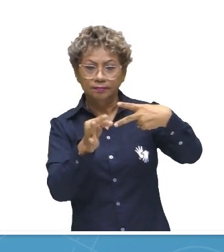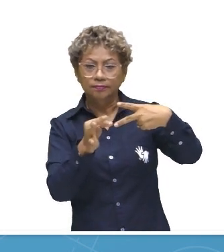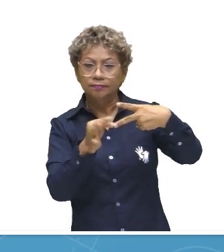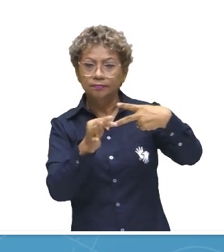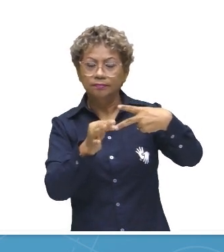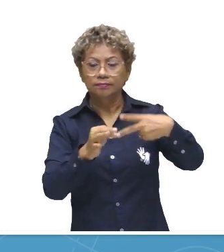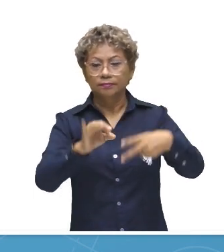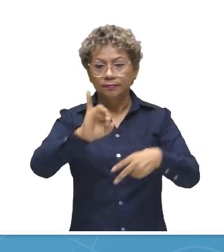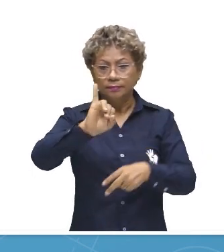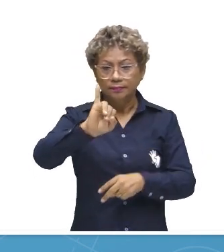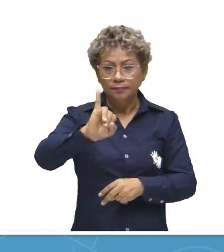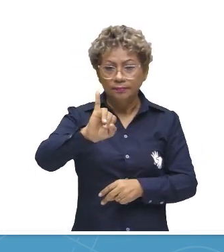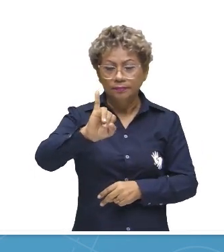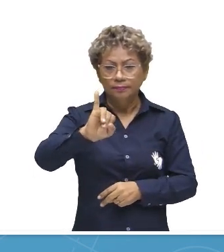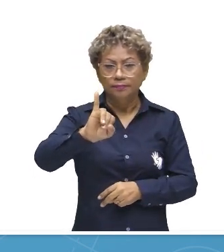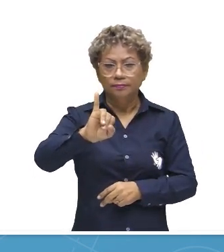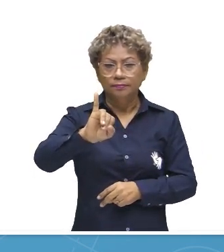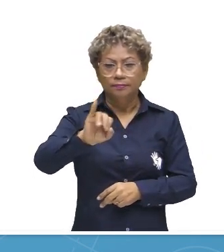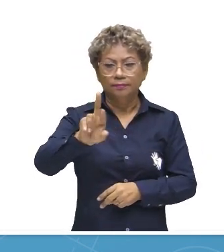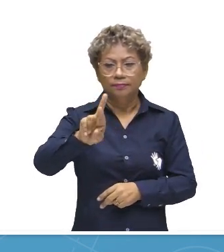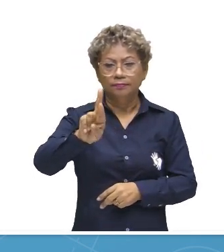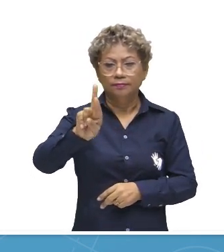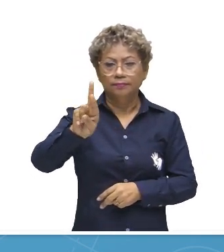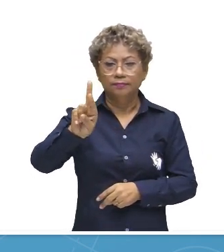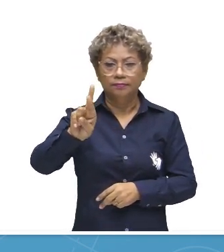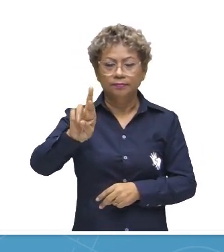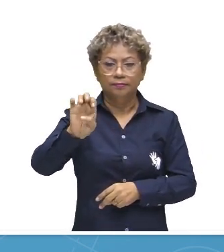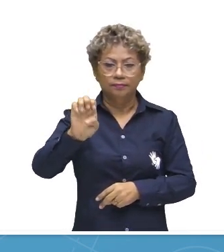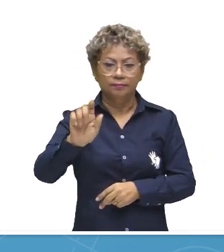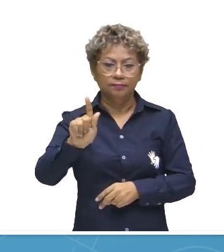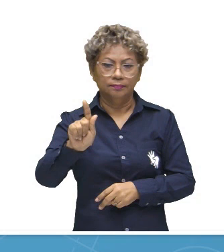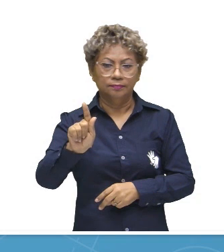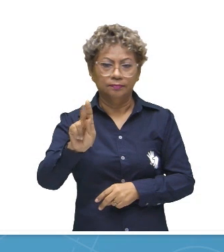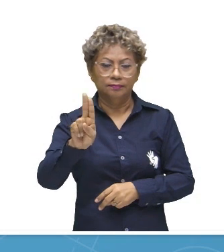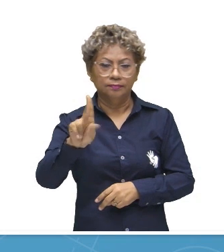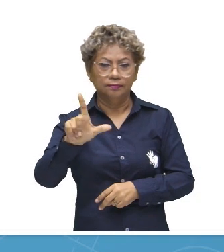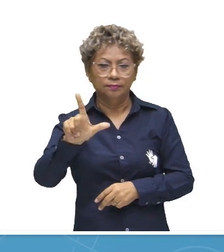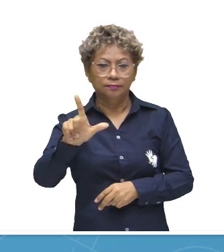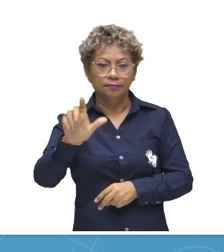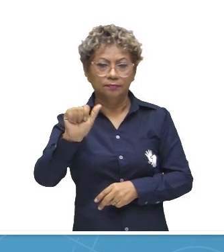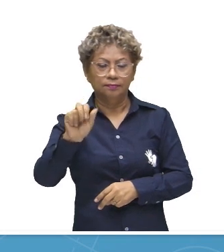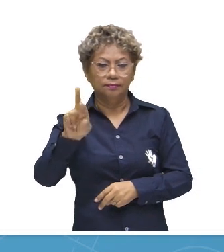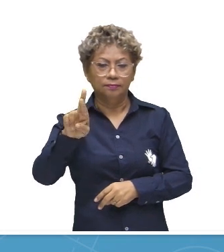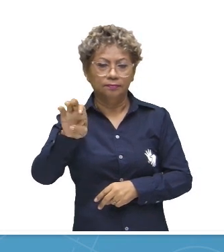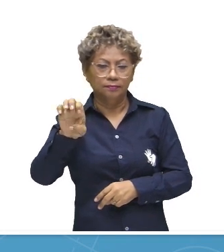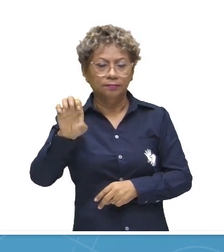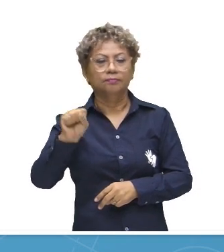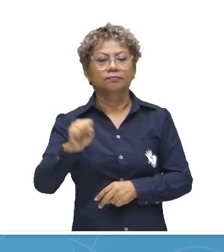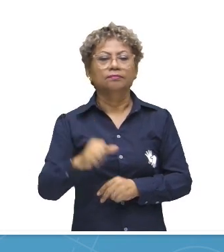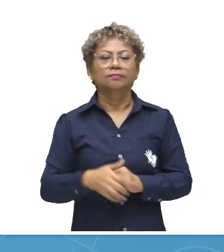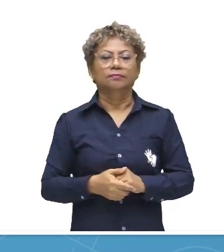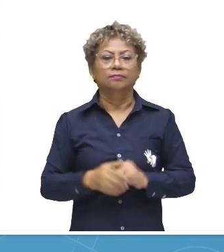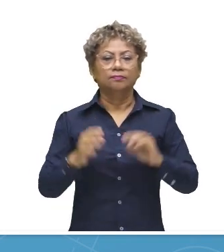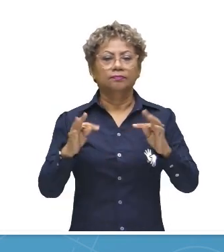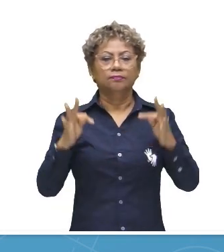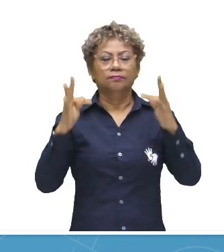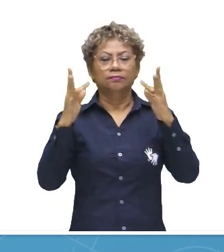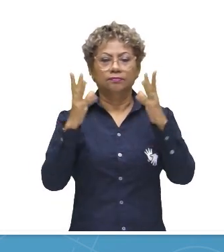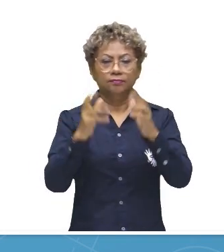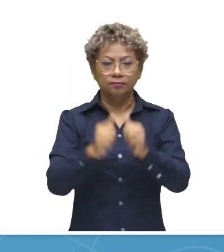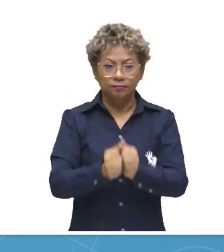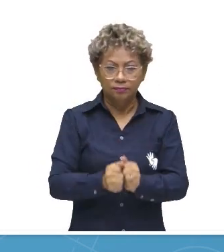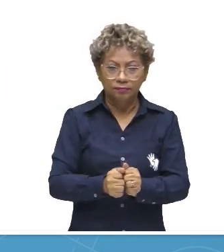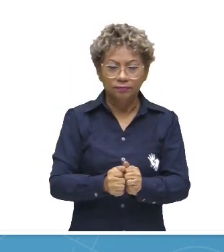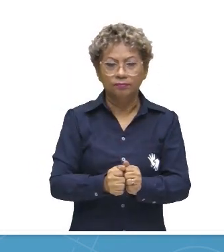regular, seus ângulos também seriam congruentes. Ou seja, todos os 4